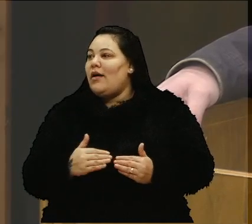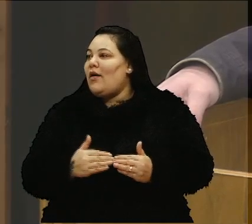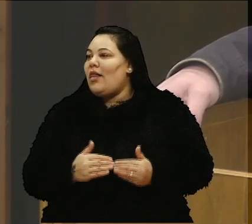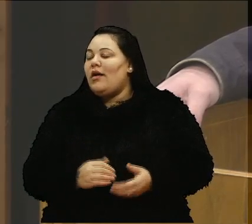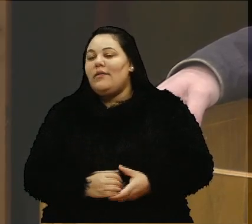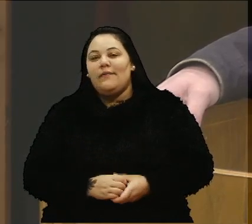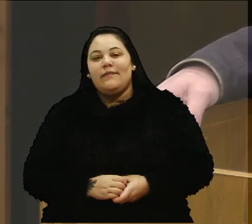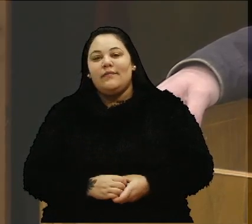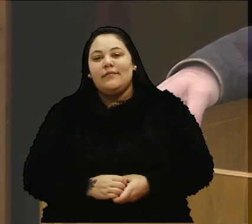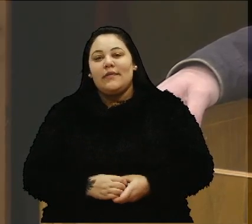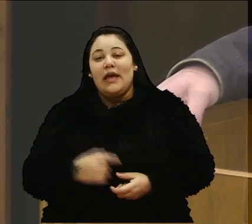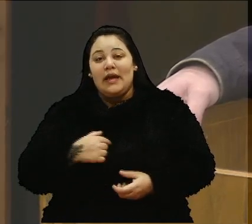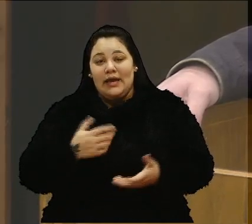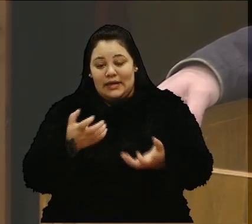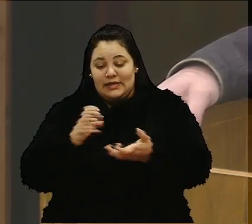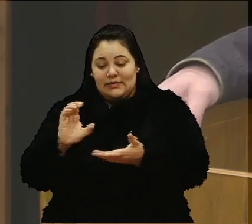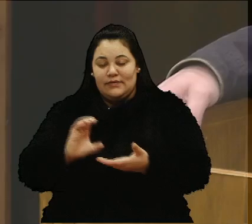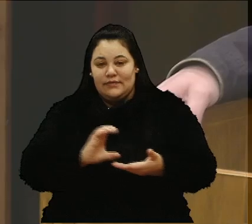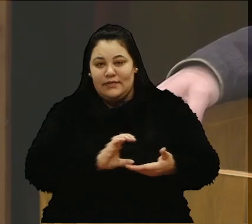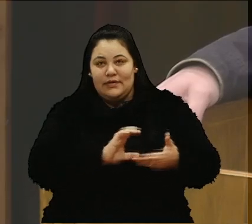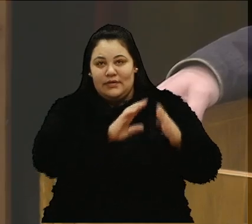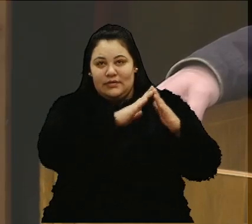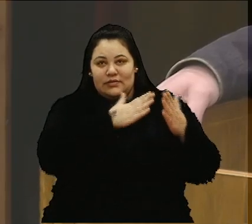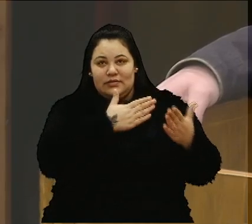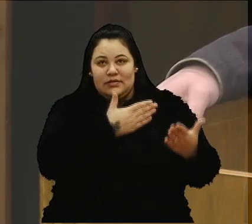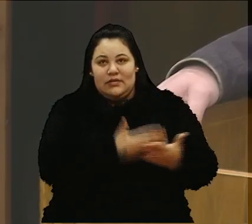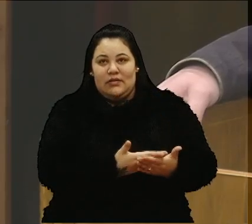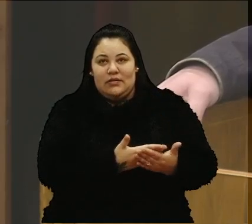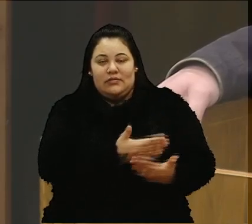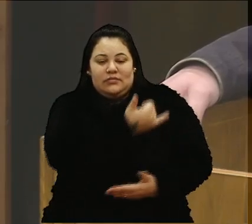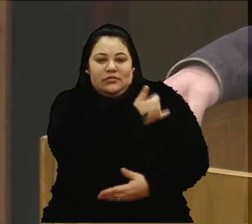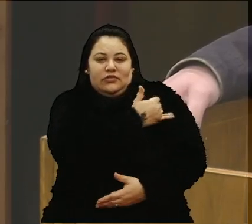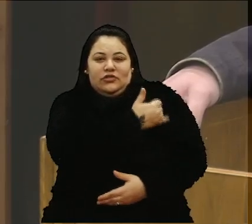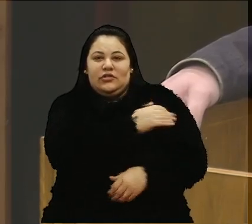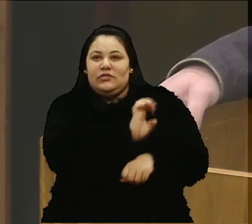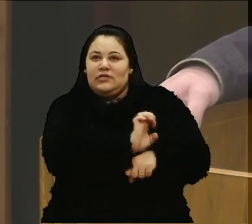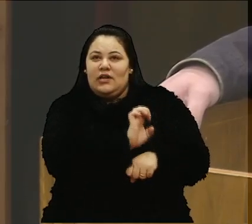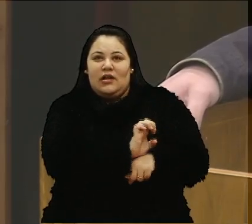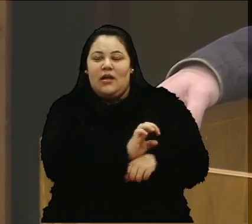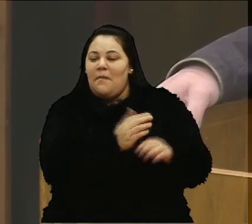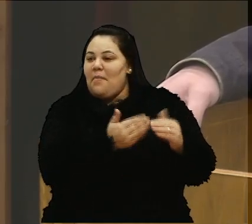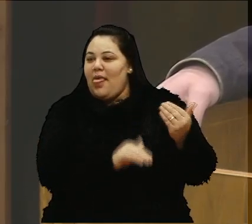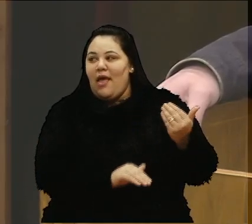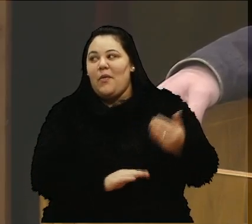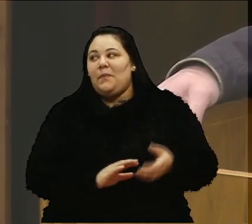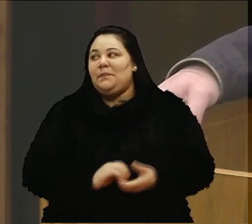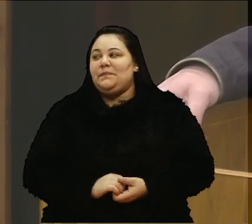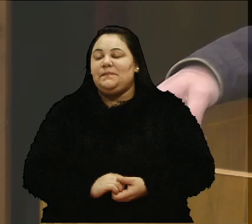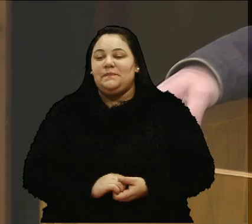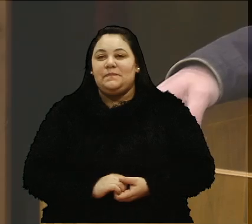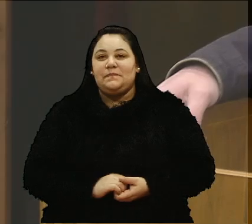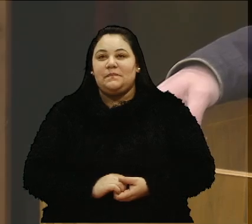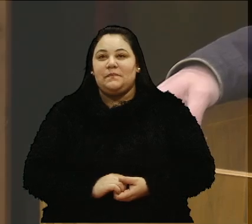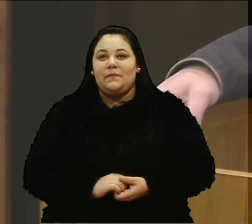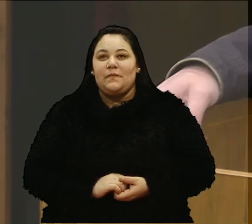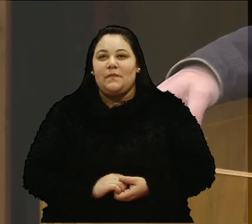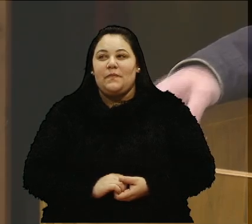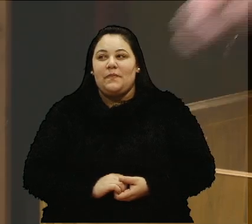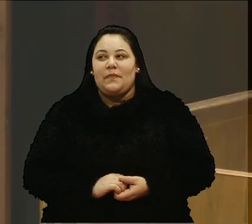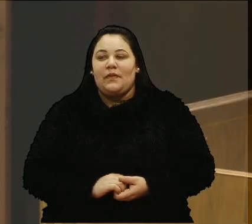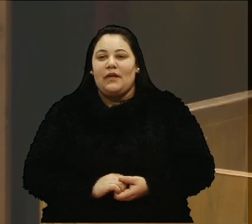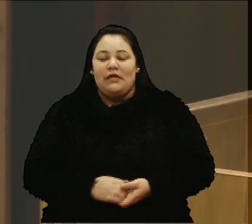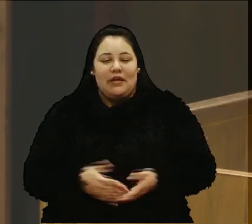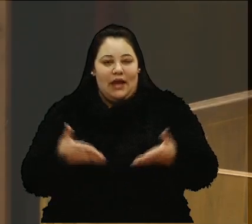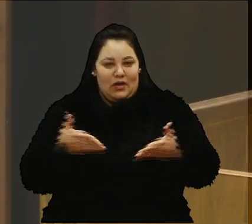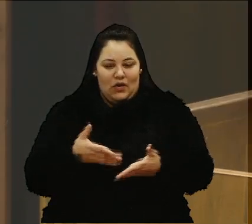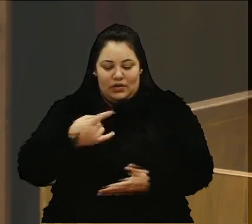Quis repassar dinheiro para a escola de samba do estado do Rio de Janeiro. Não colou. E aqui nós